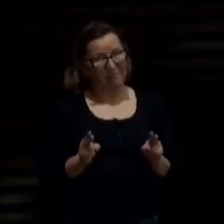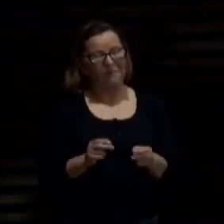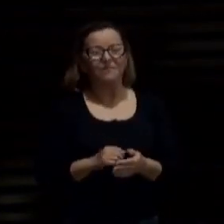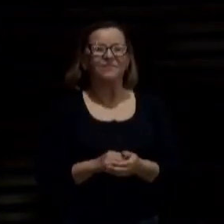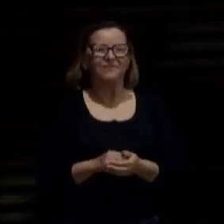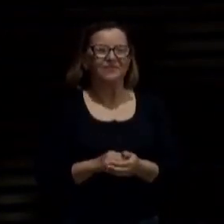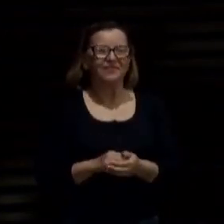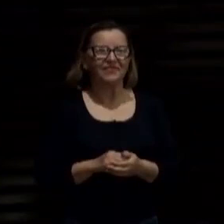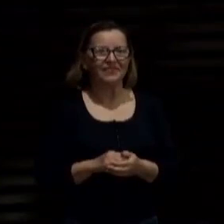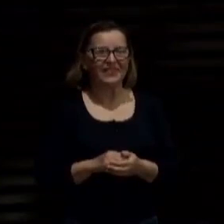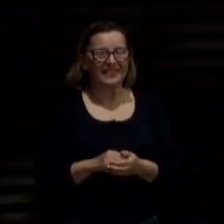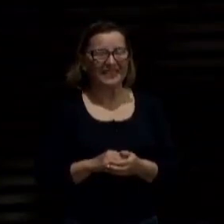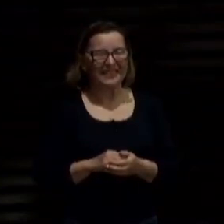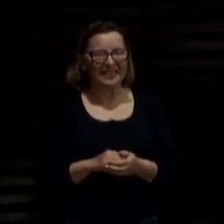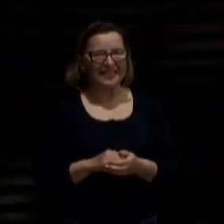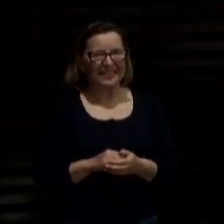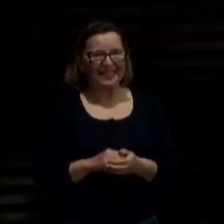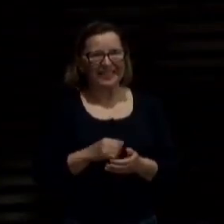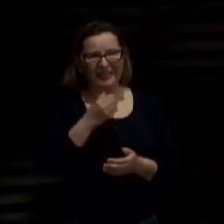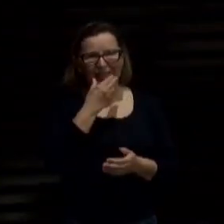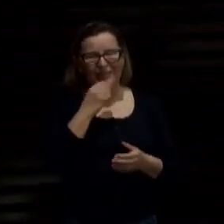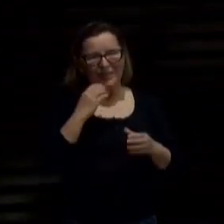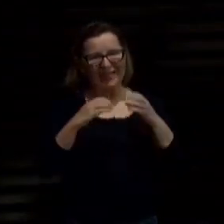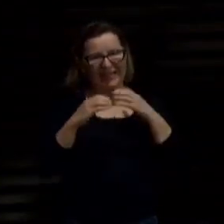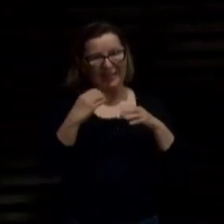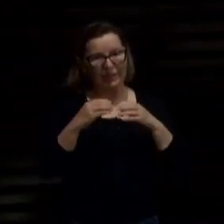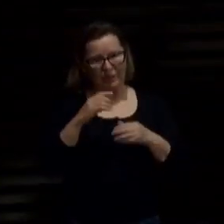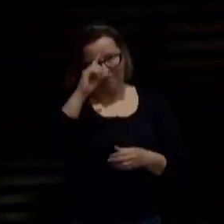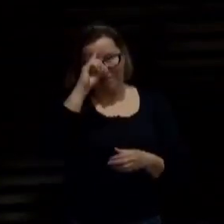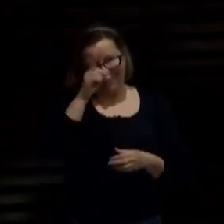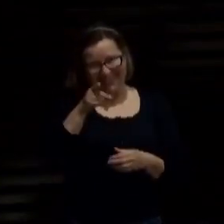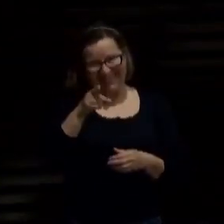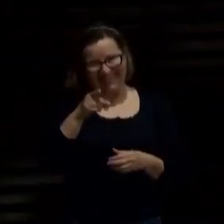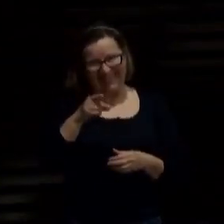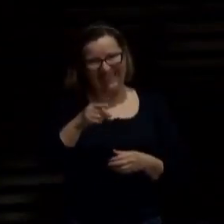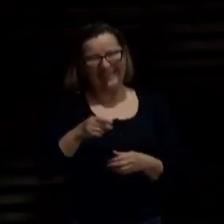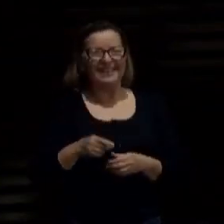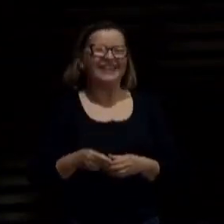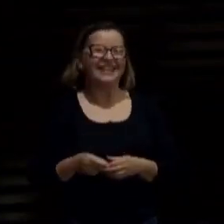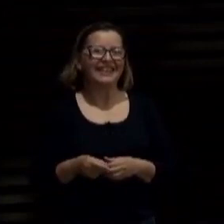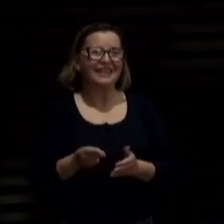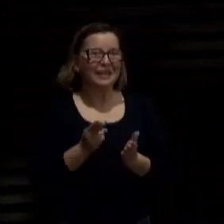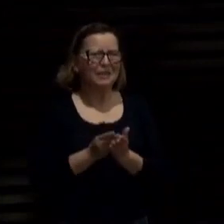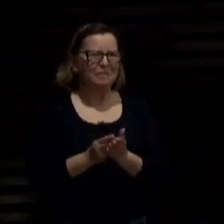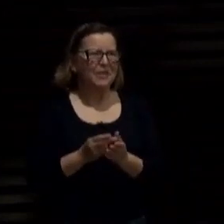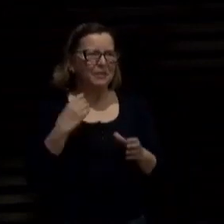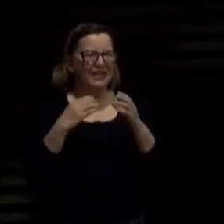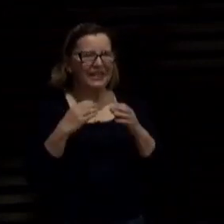Ele dá esse imperativo, mas apesar dele ser um autor secular,